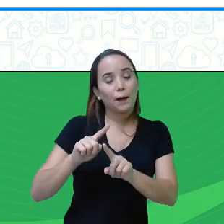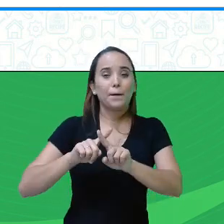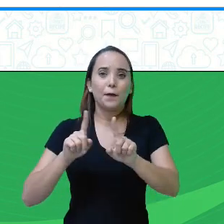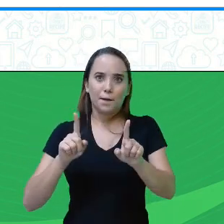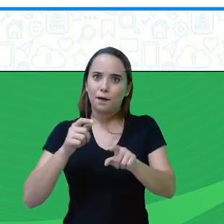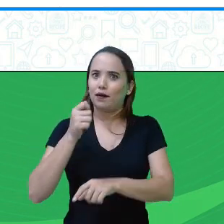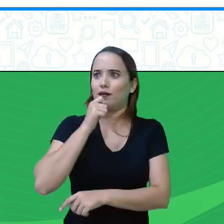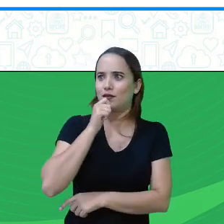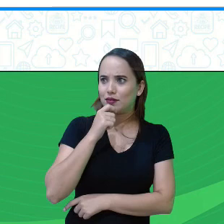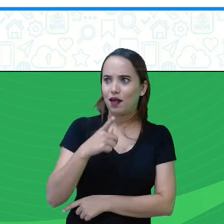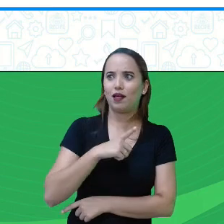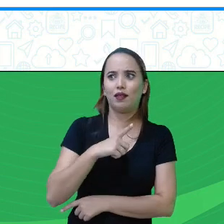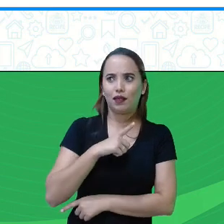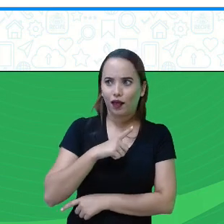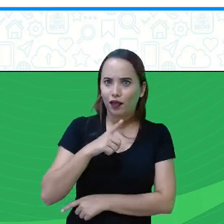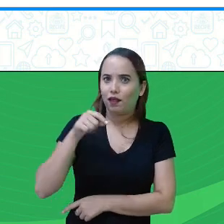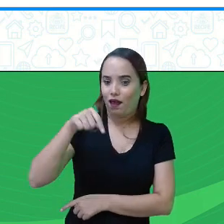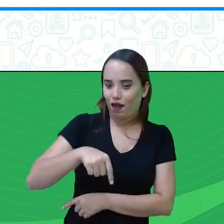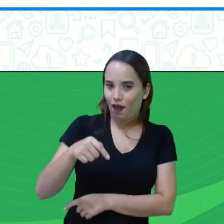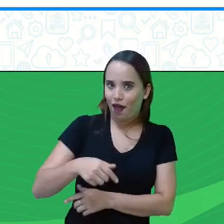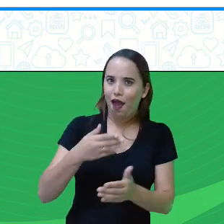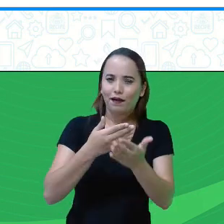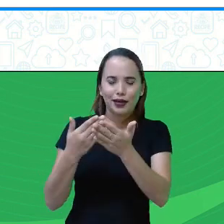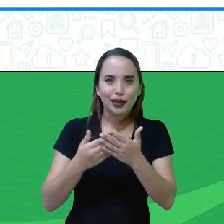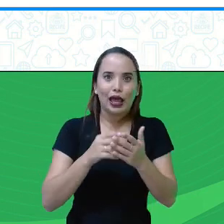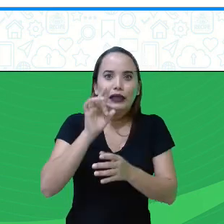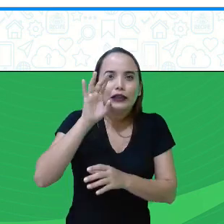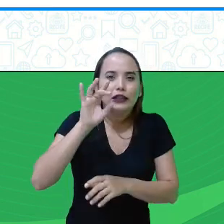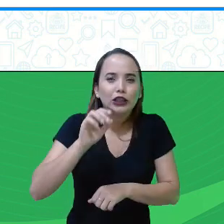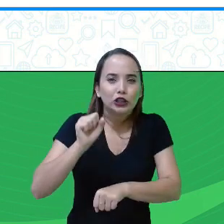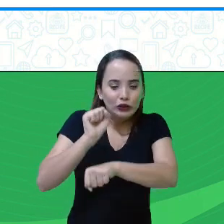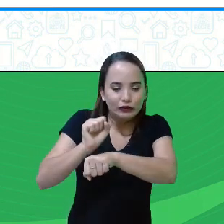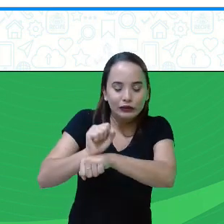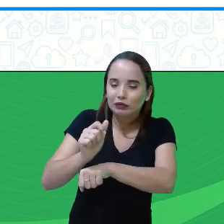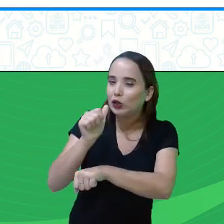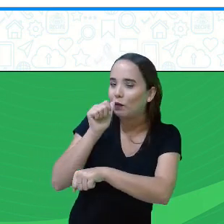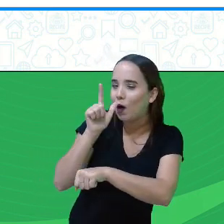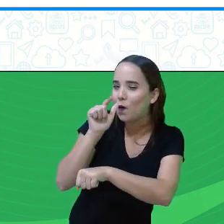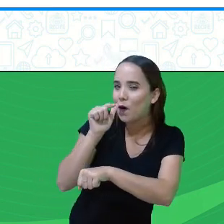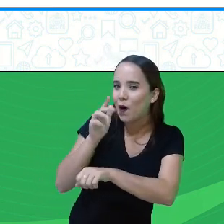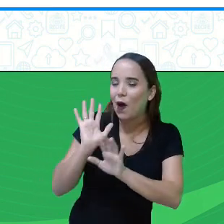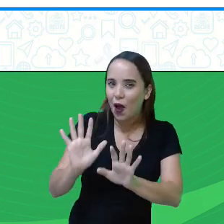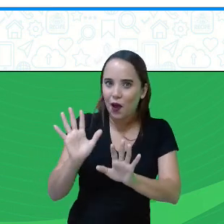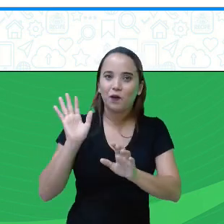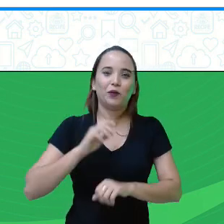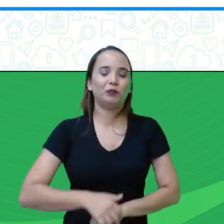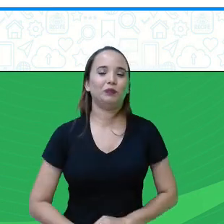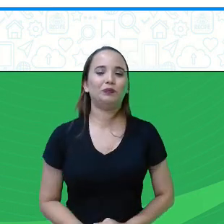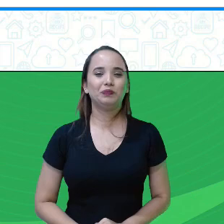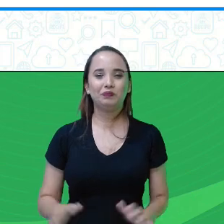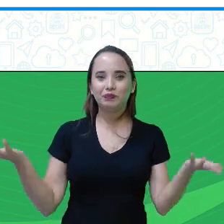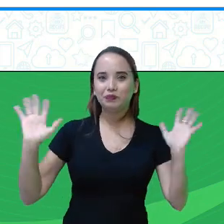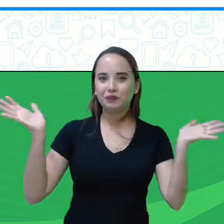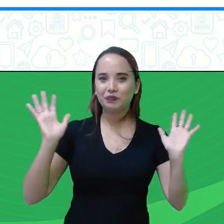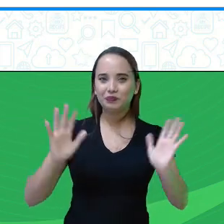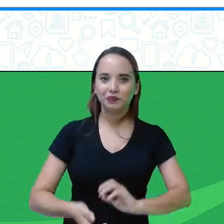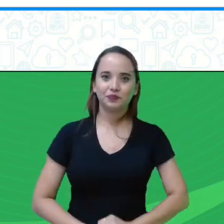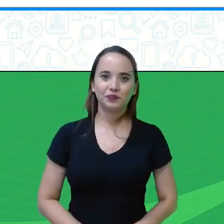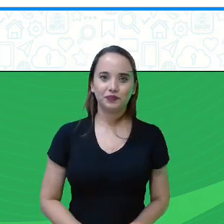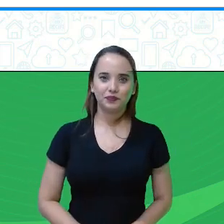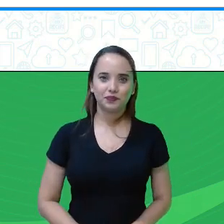não é, professora? Isso mesmo. Tempinho só tomar um pouquinho de água, não sai daí não. Então, daqui a pouquinho a gente volta. Tchau, tchau.